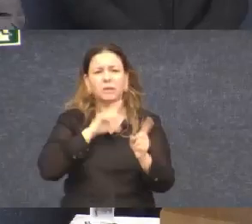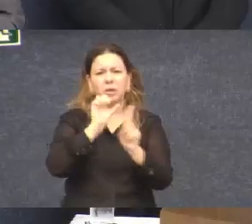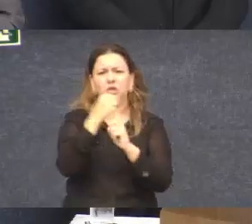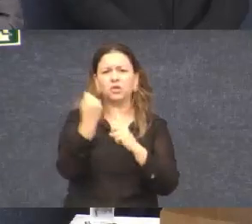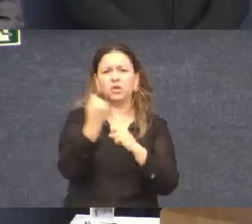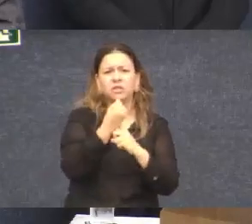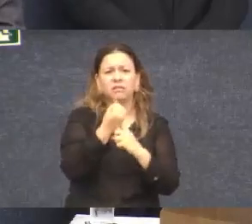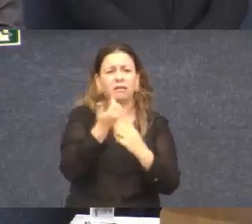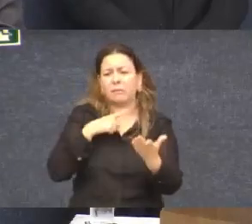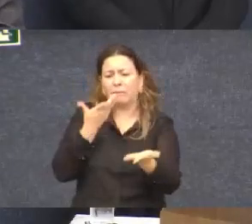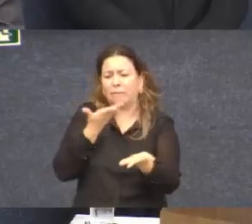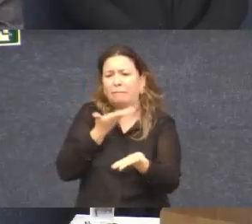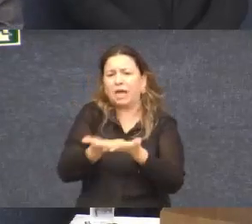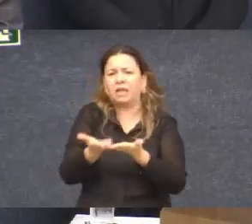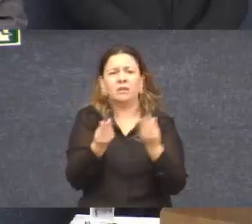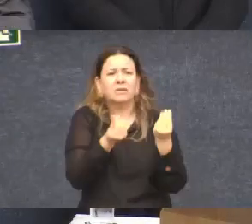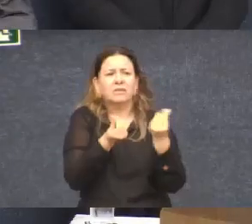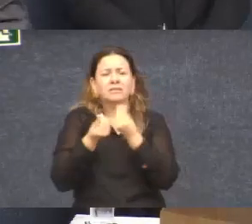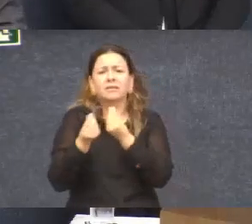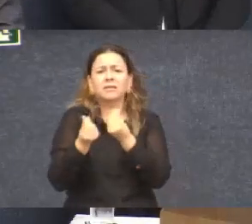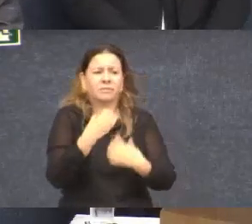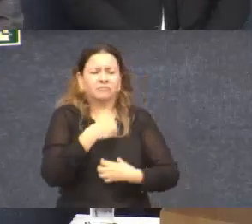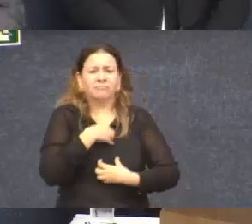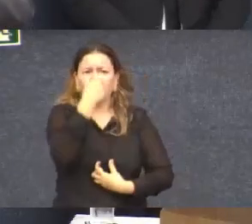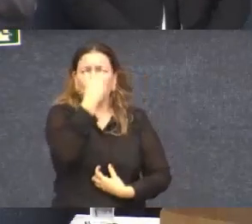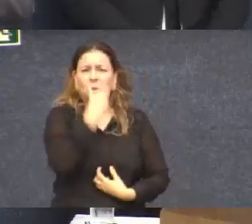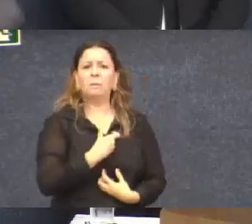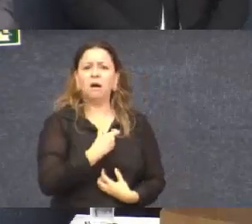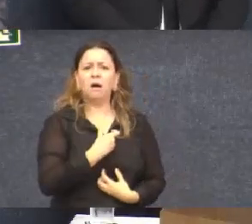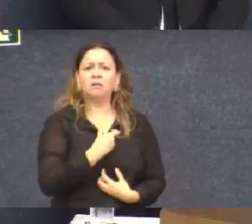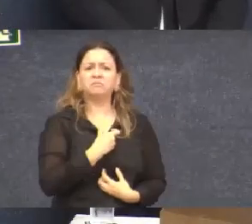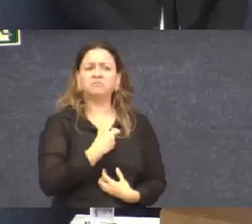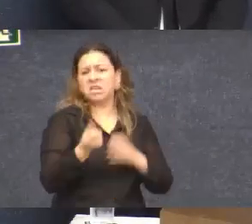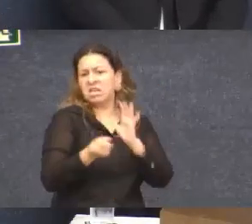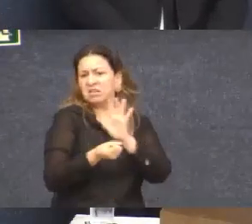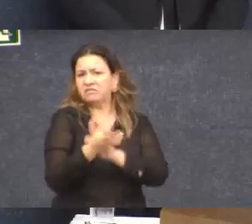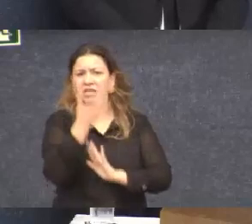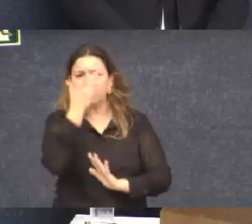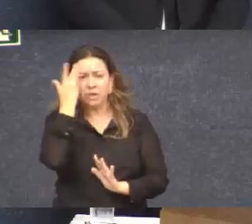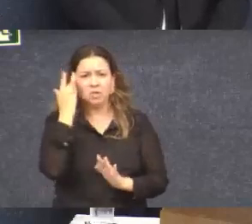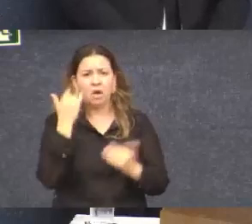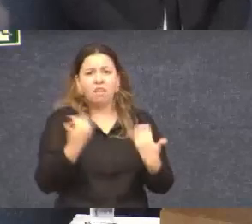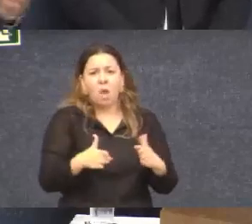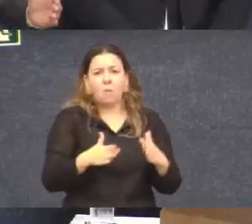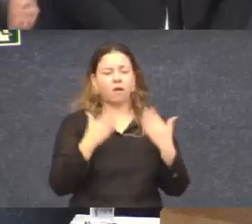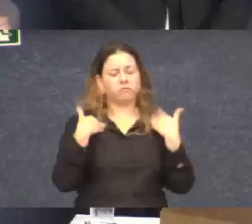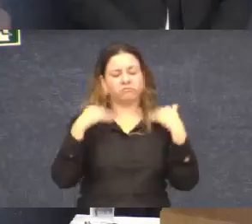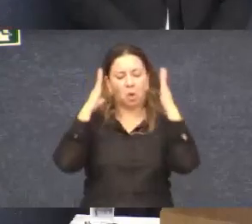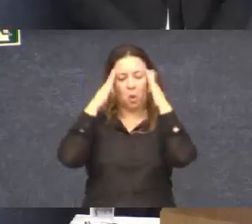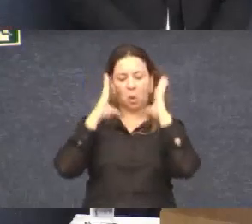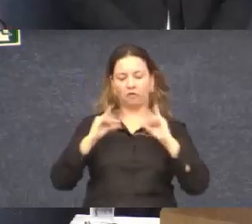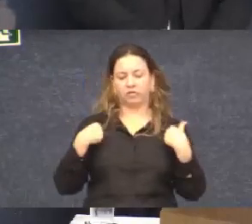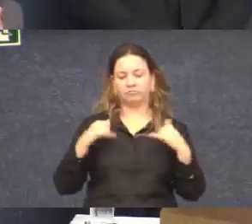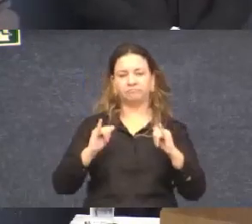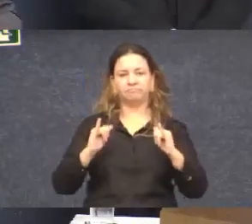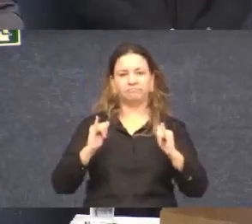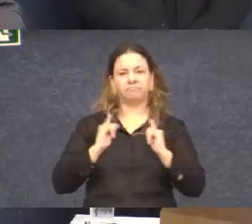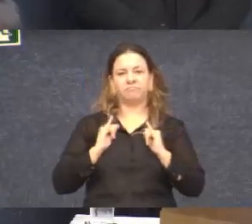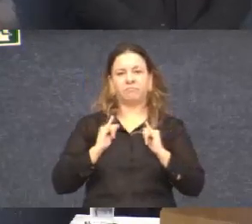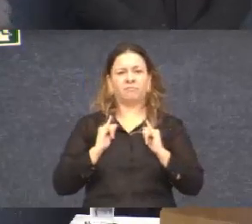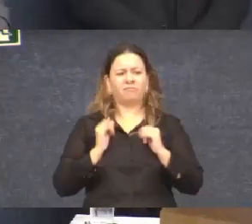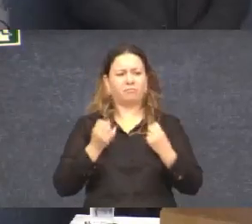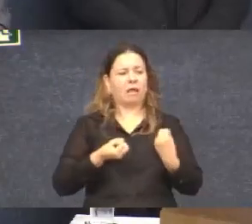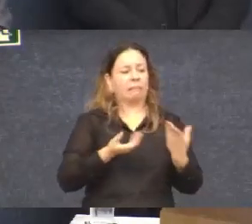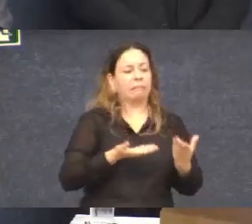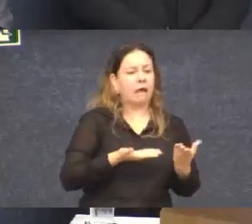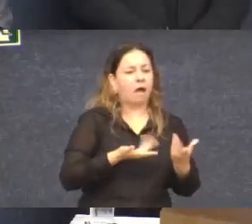sociedade que está perdendo essa sensibilidade. Muitas pessoas não querem sair do seu conforto, do seu comodismo, para doar